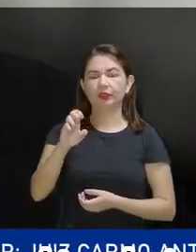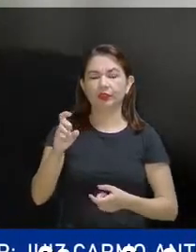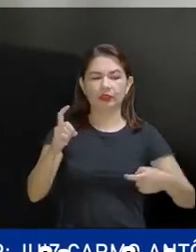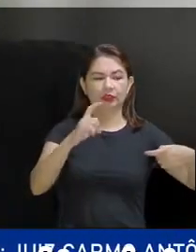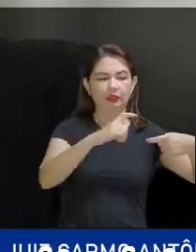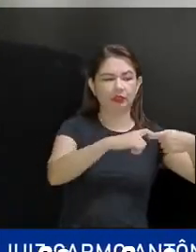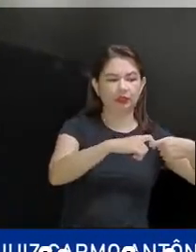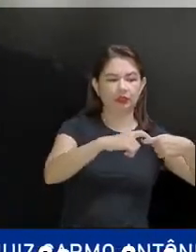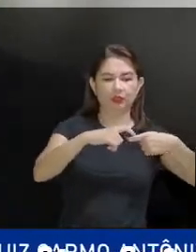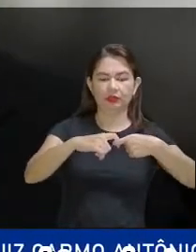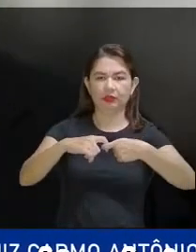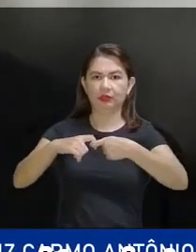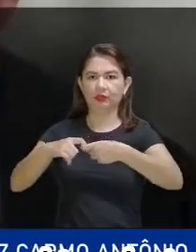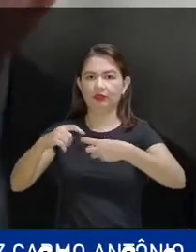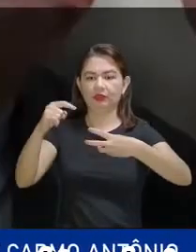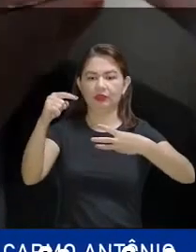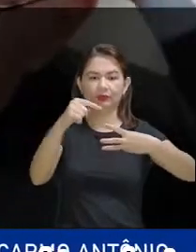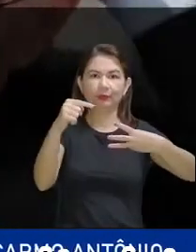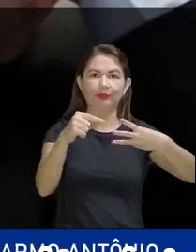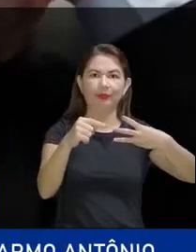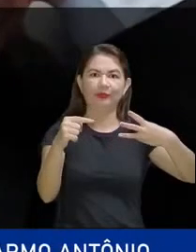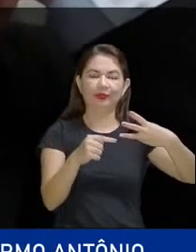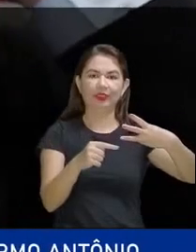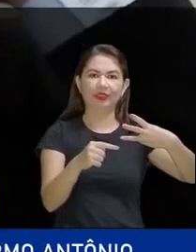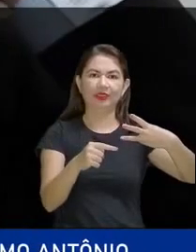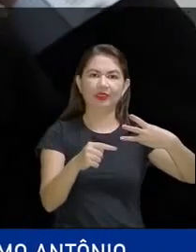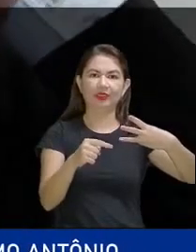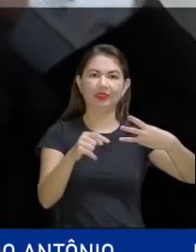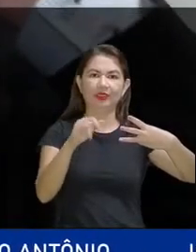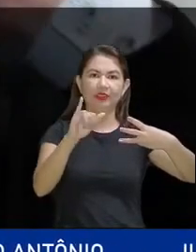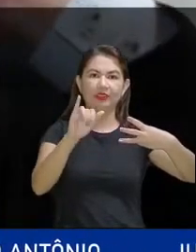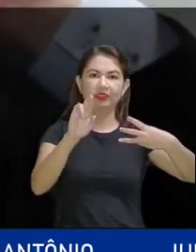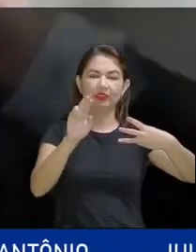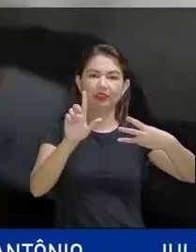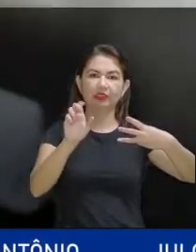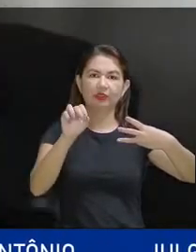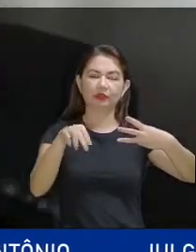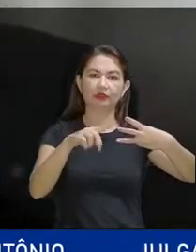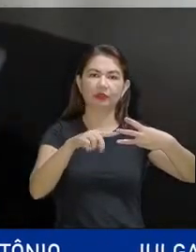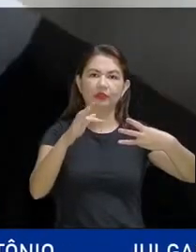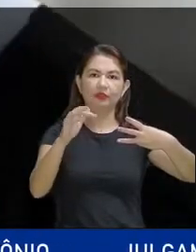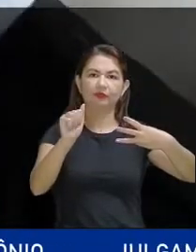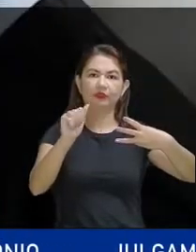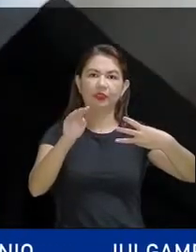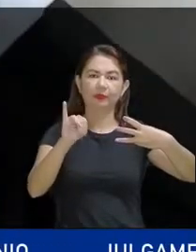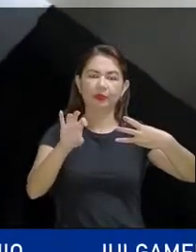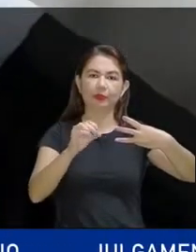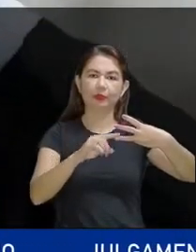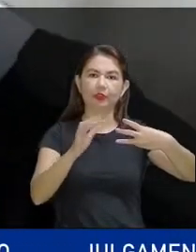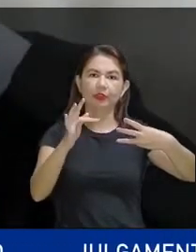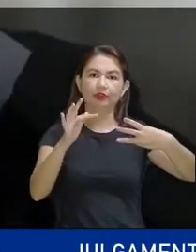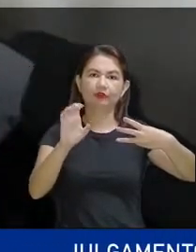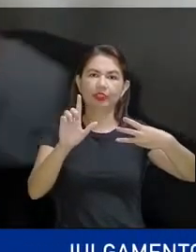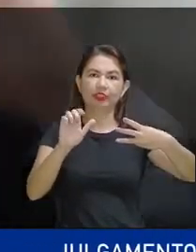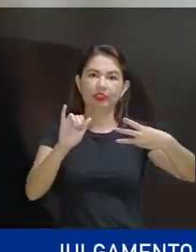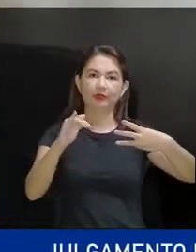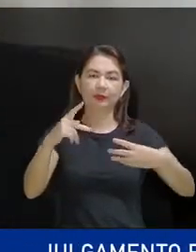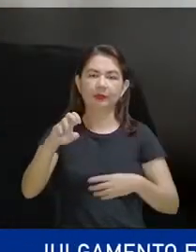Irlon, tá? E Fábio Jucá, isso é inegável. Tá? Fábio Jucá chegou a transferir dinheiro, tá, para